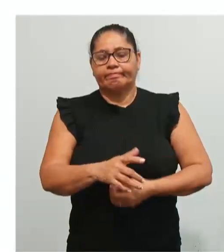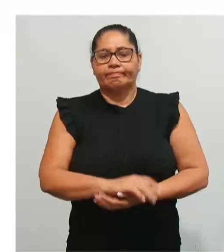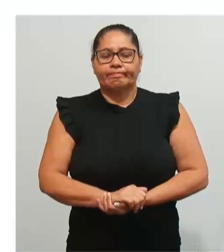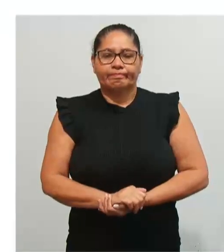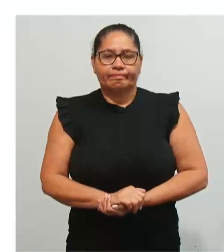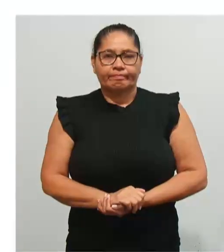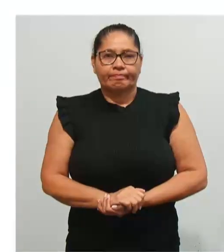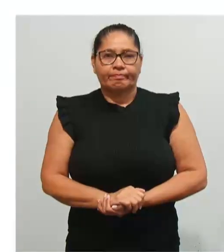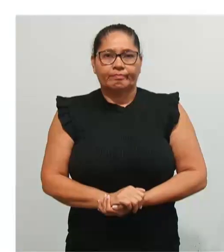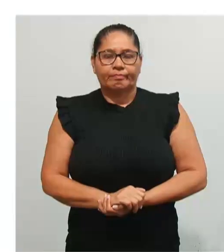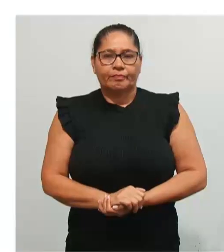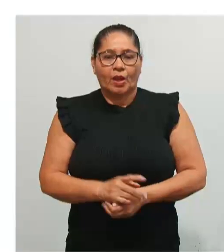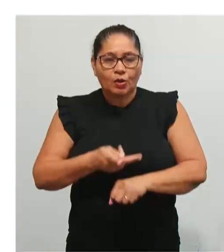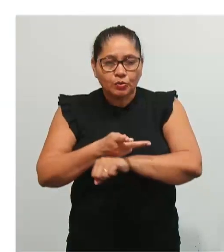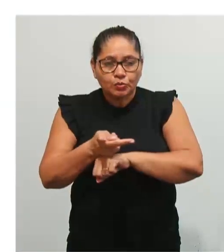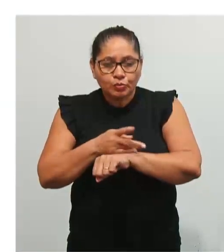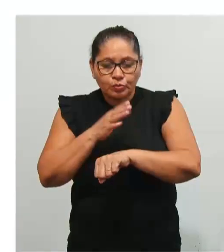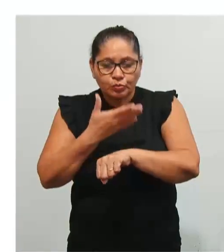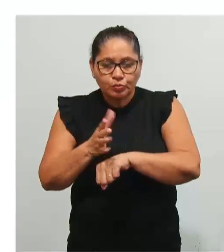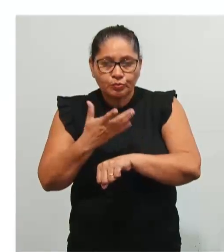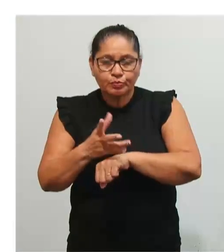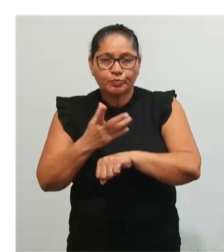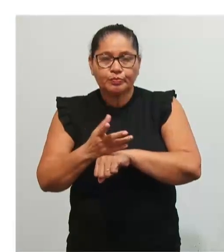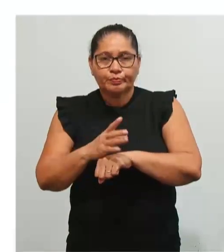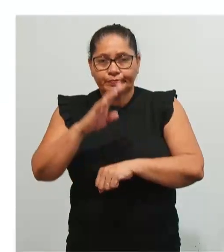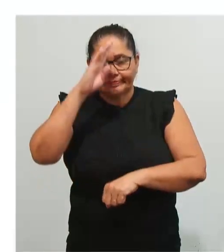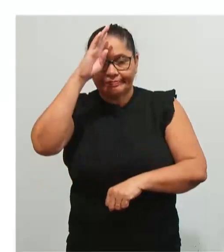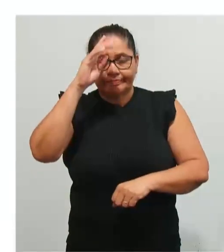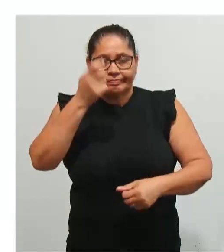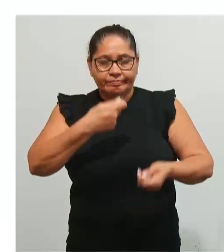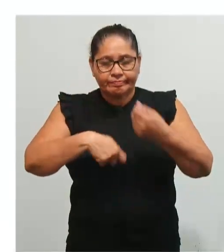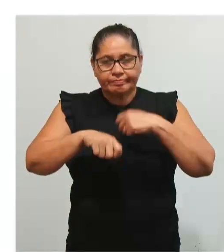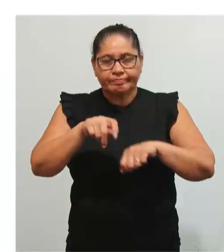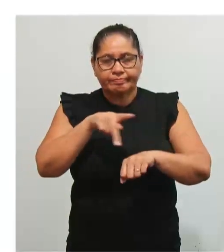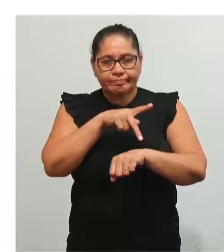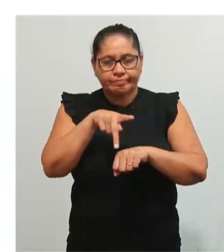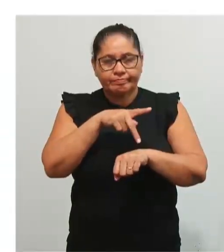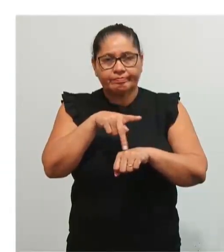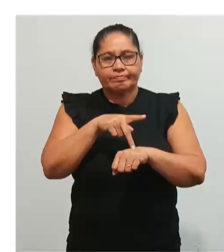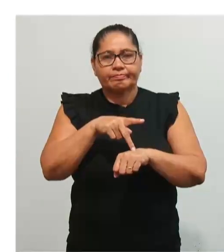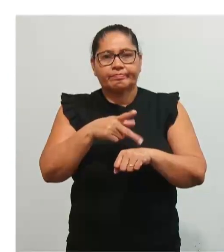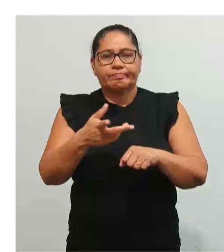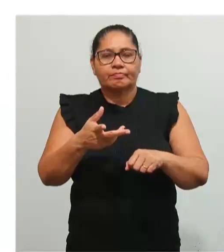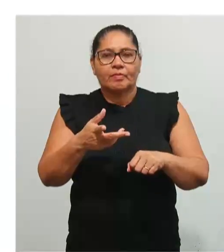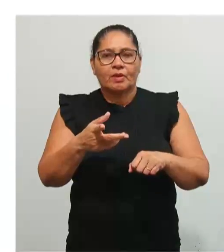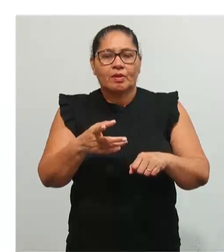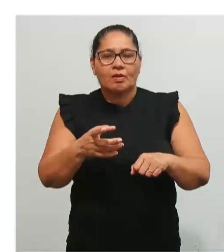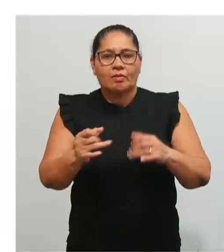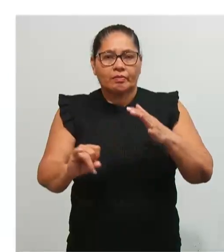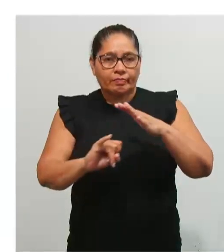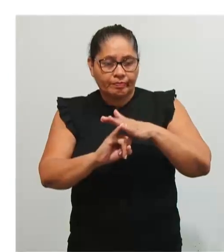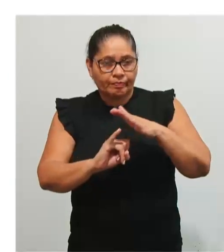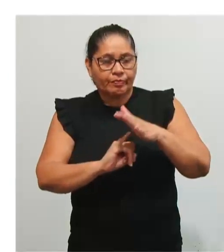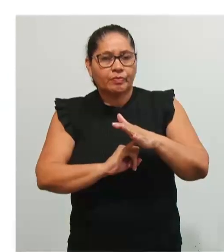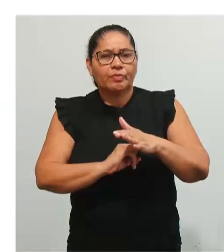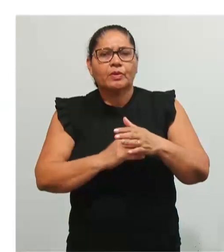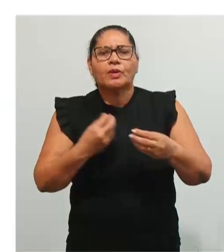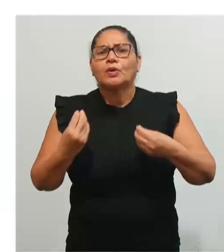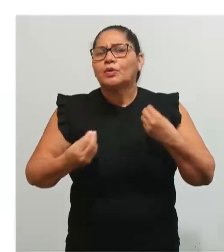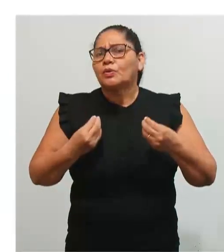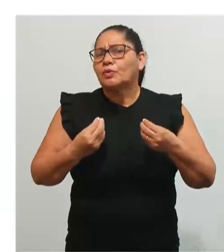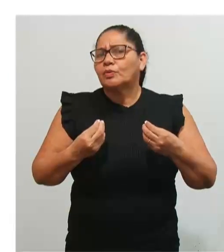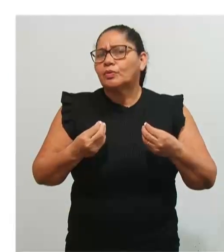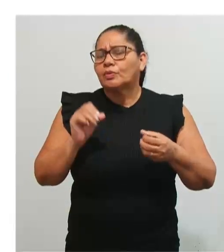A busca permanente da prática dos princípios da administração do país ou da gestão de qualquer instituição deve ser vista como uma